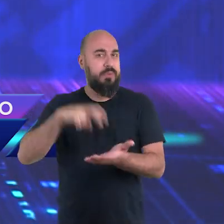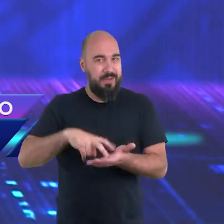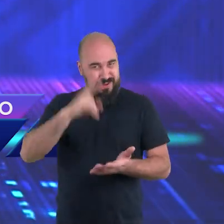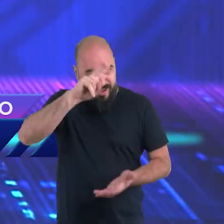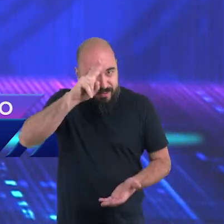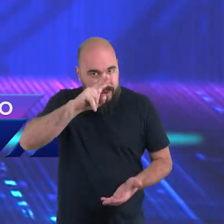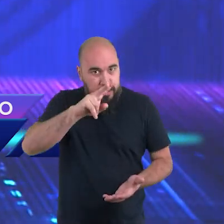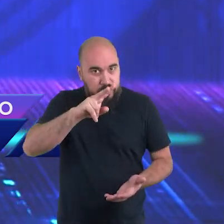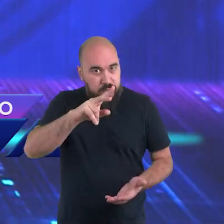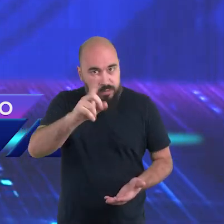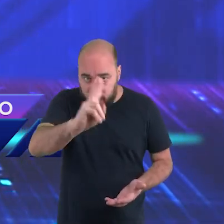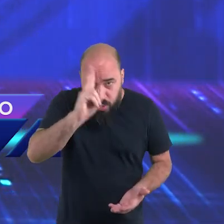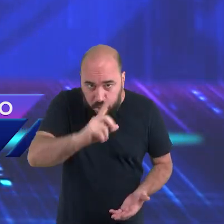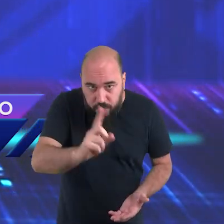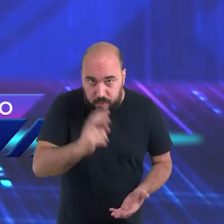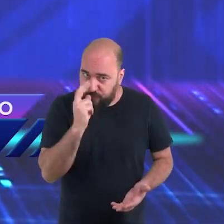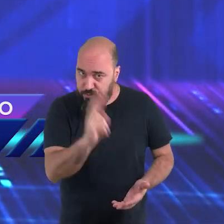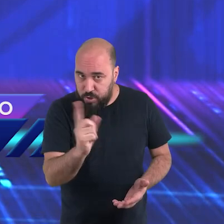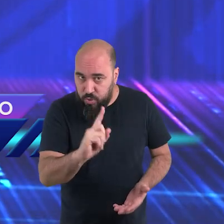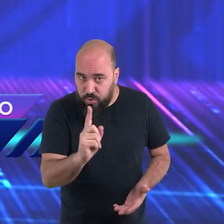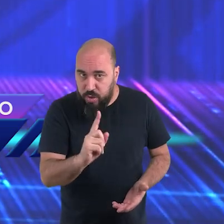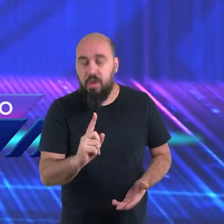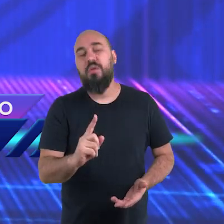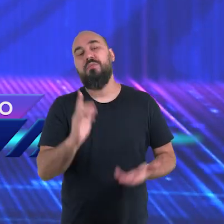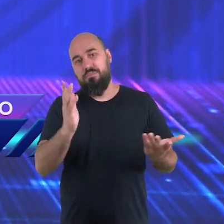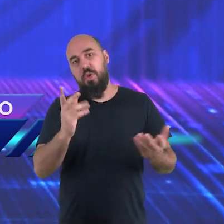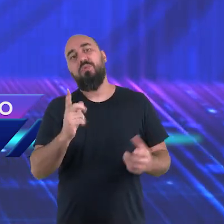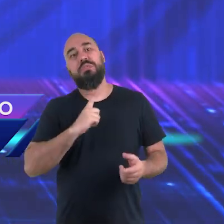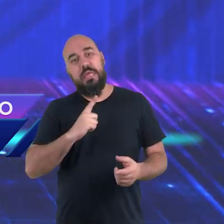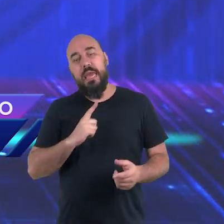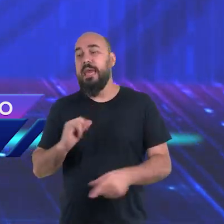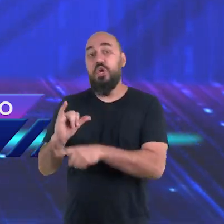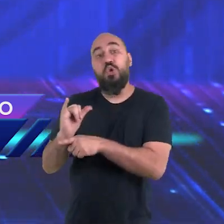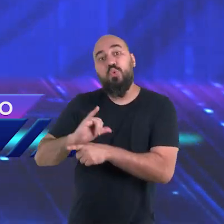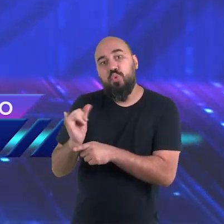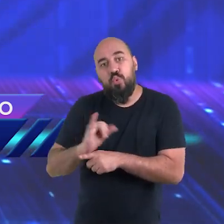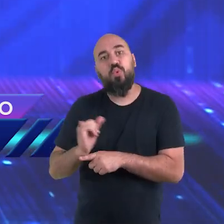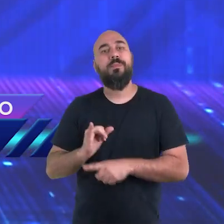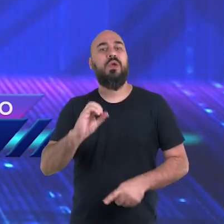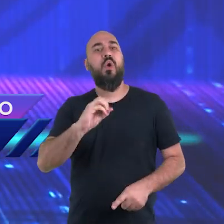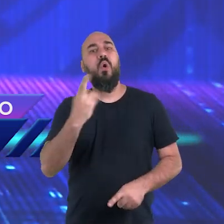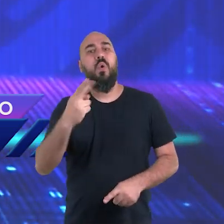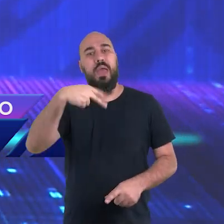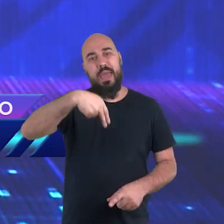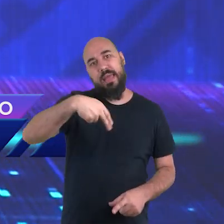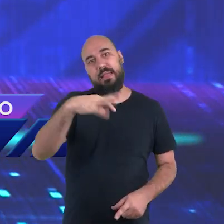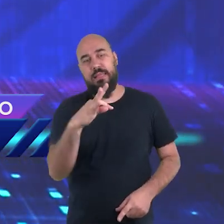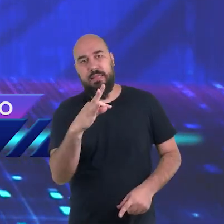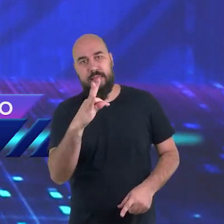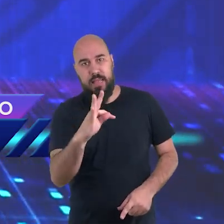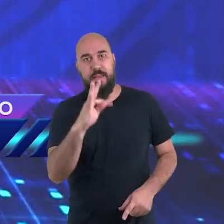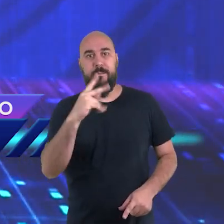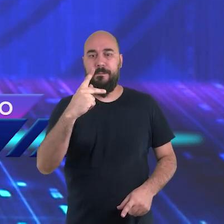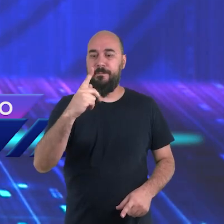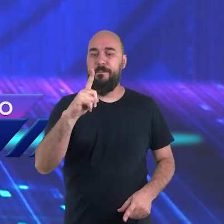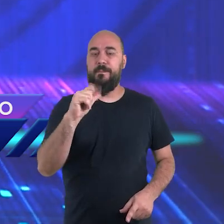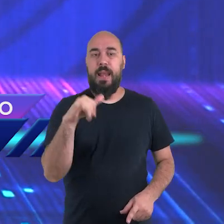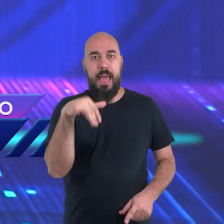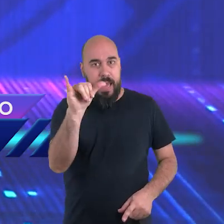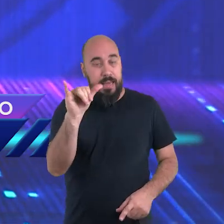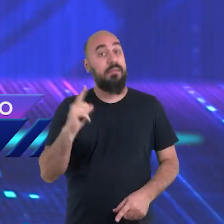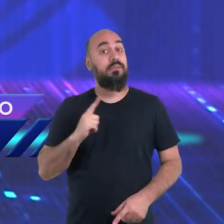aconselho a ir no NT Play ou ir no YouTube, procurar o último programa e ver exatamente o que essa profecia tem a